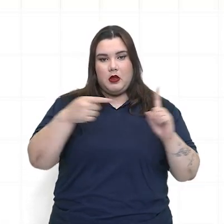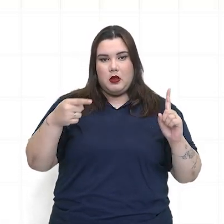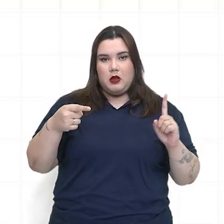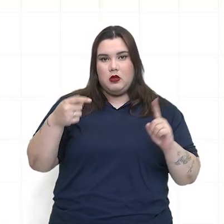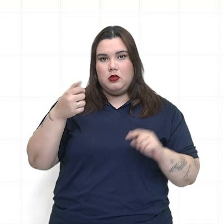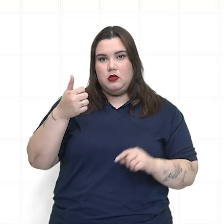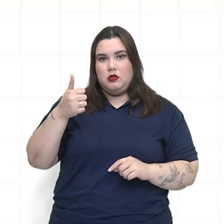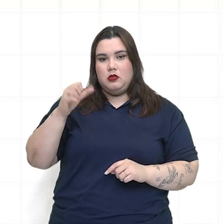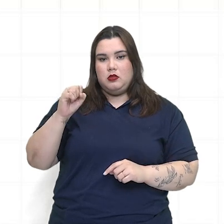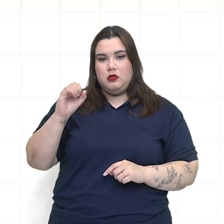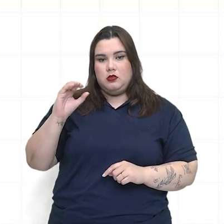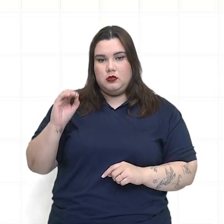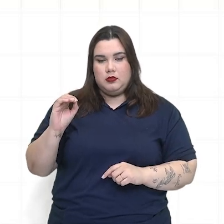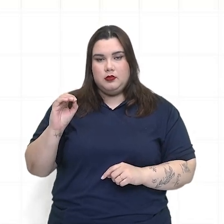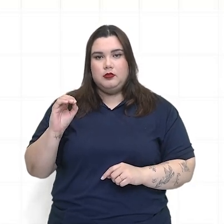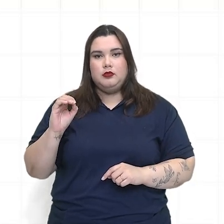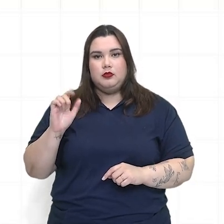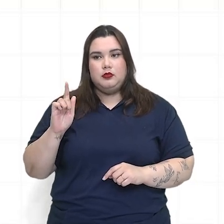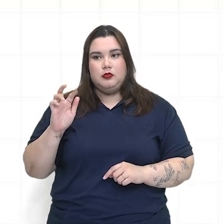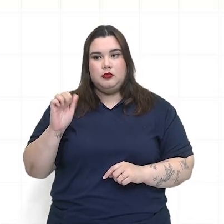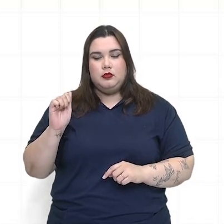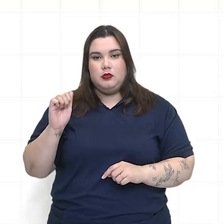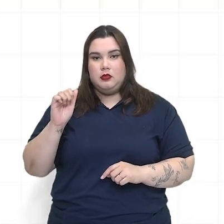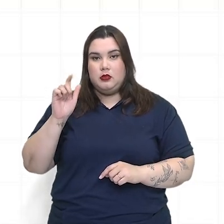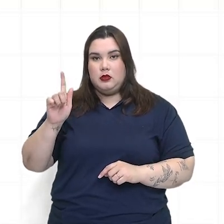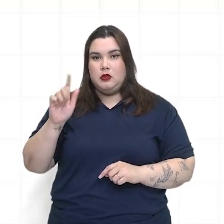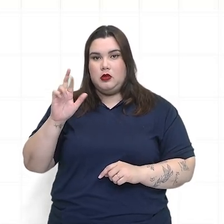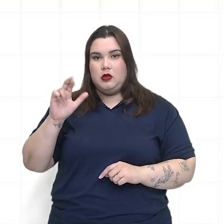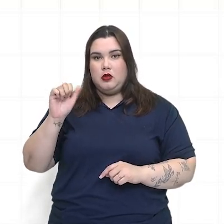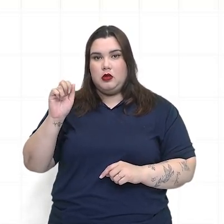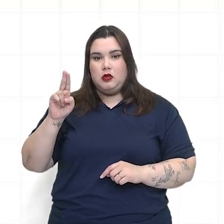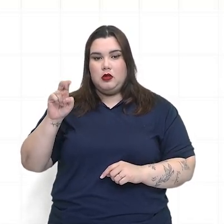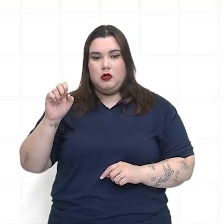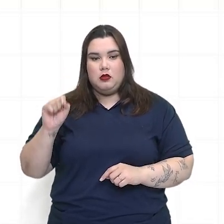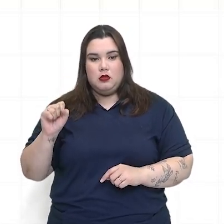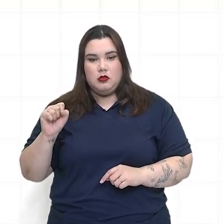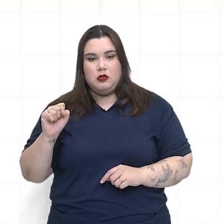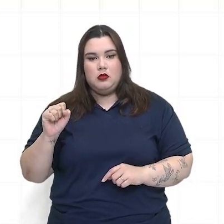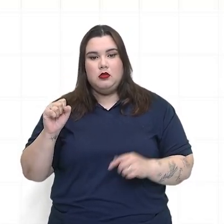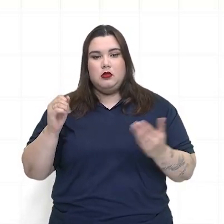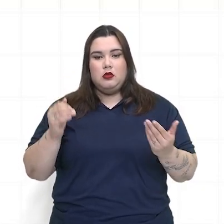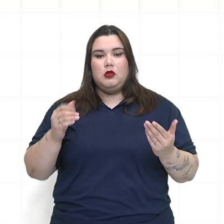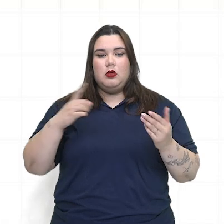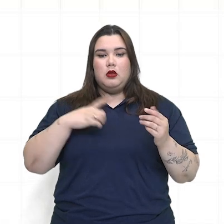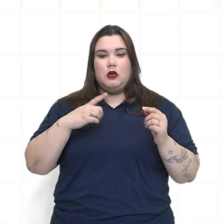faz 180 graus. A volta completa seria quanto? Seria